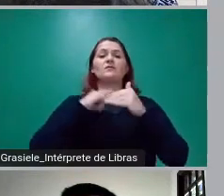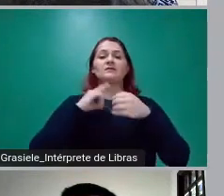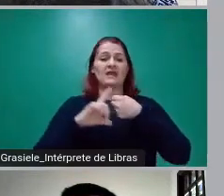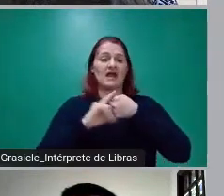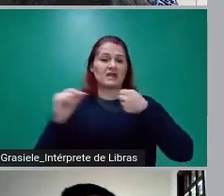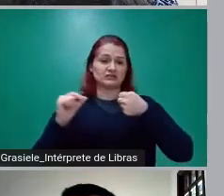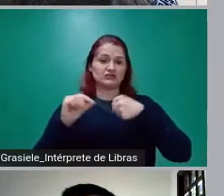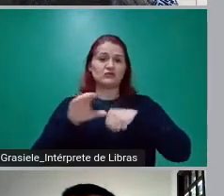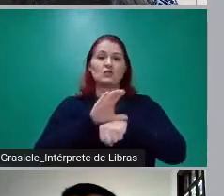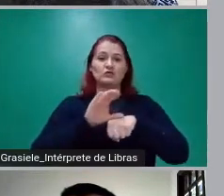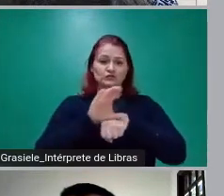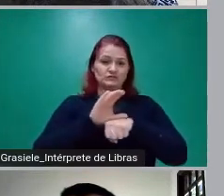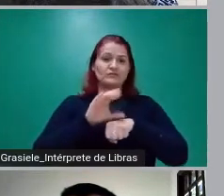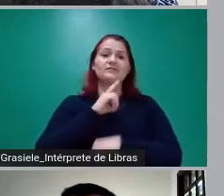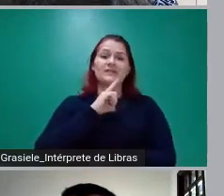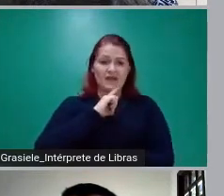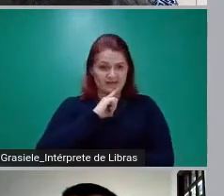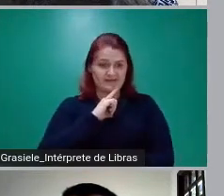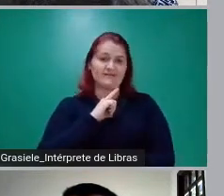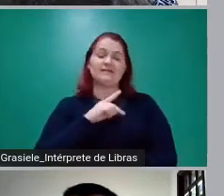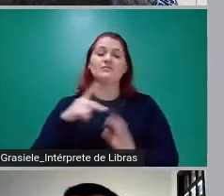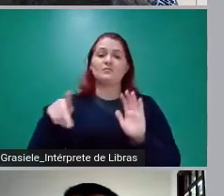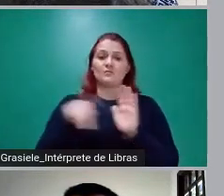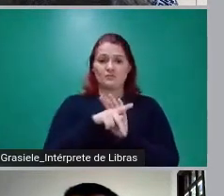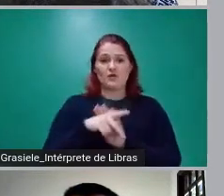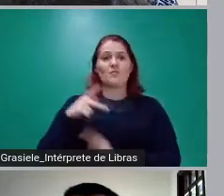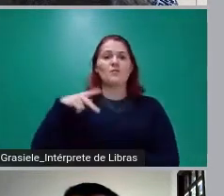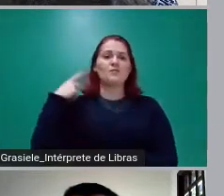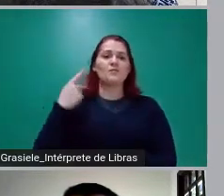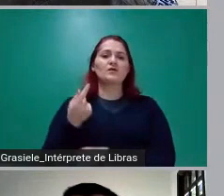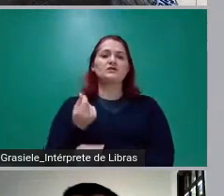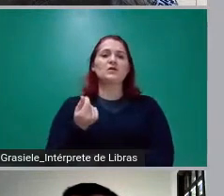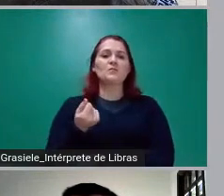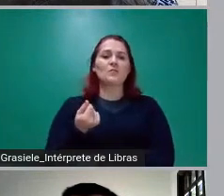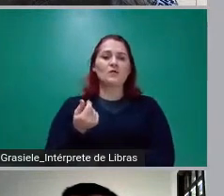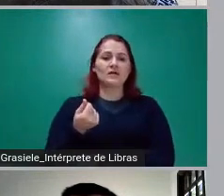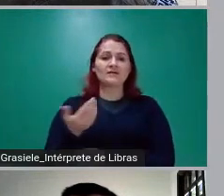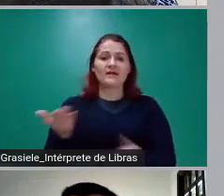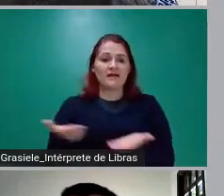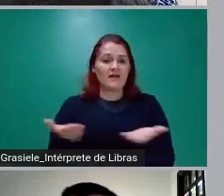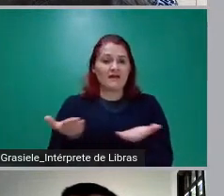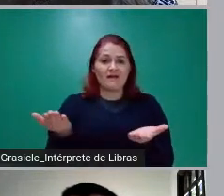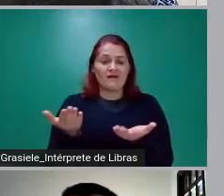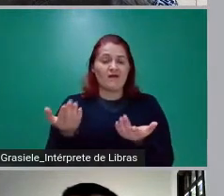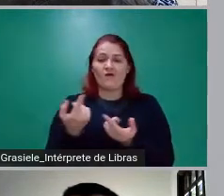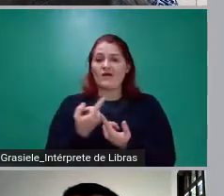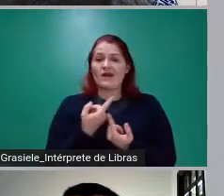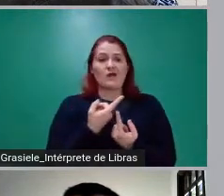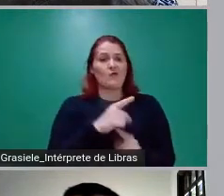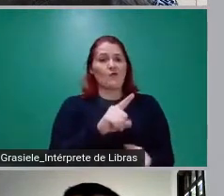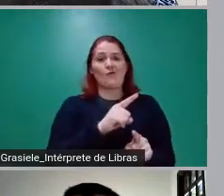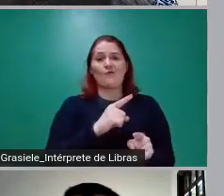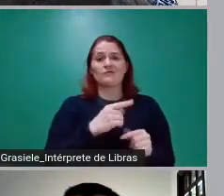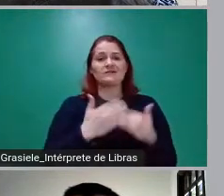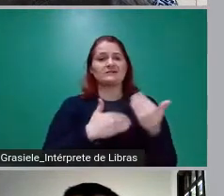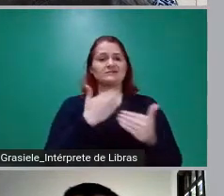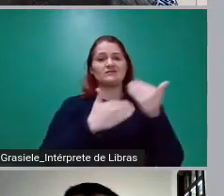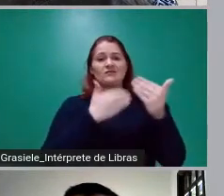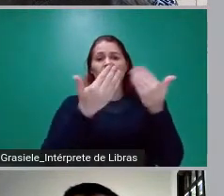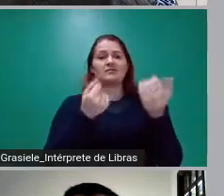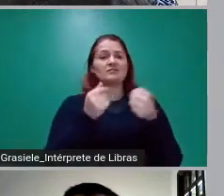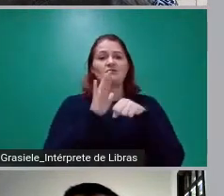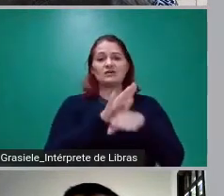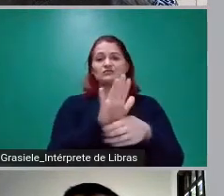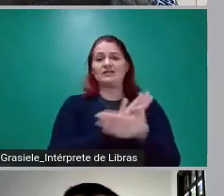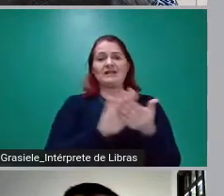nossa Constituição. E a política monetária que vem sendo adotada vai totalmente contra as possibilidades de desenvolvimento econômico e social do país.